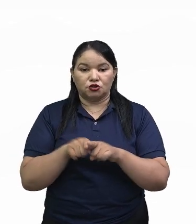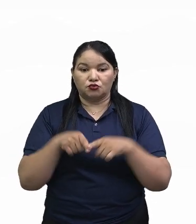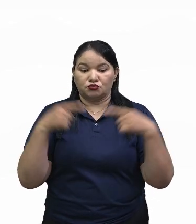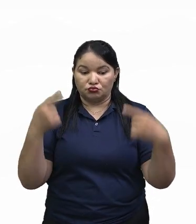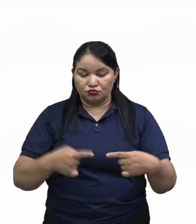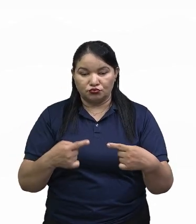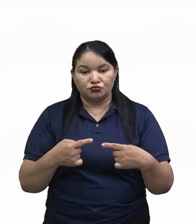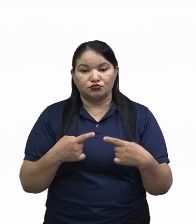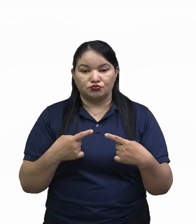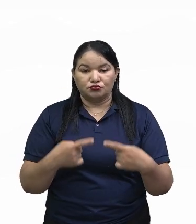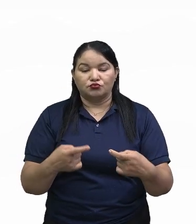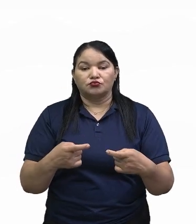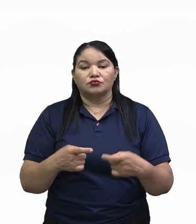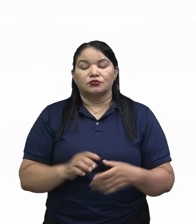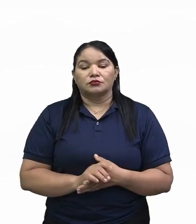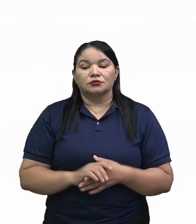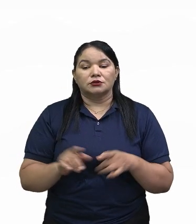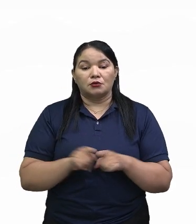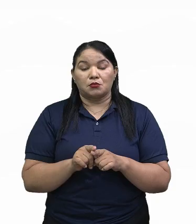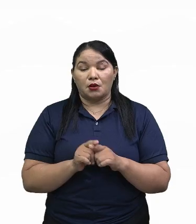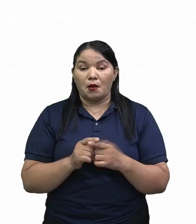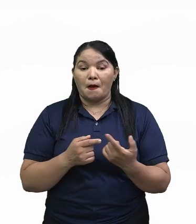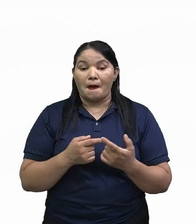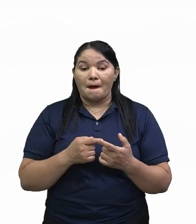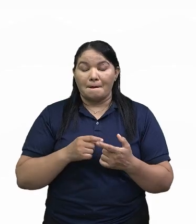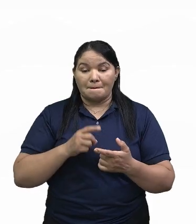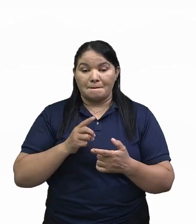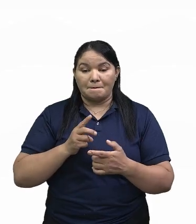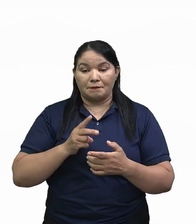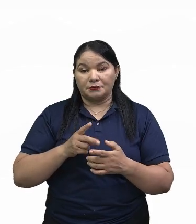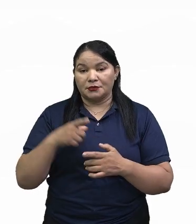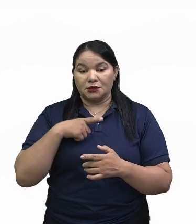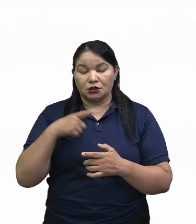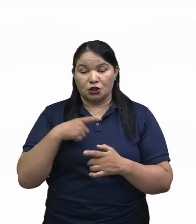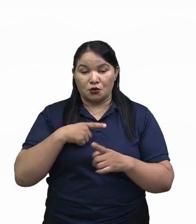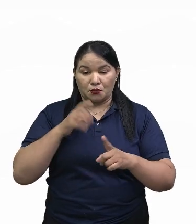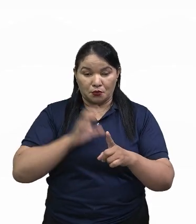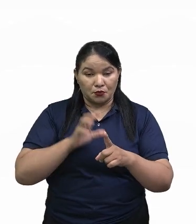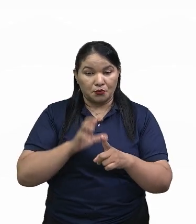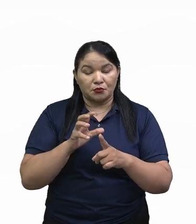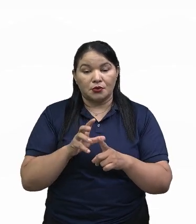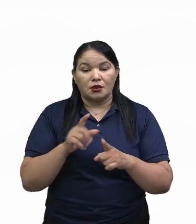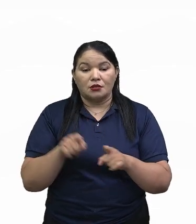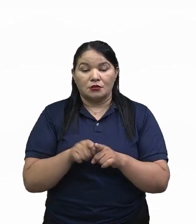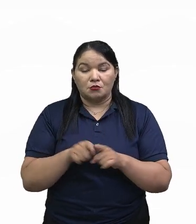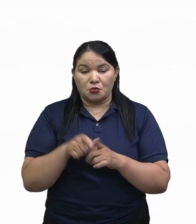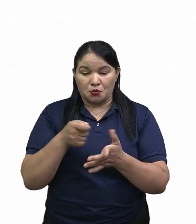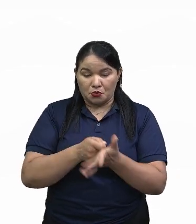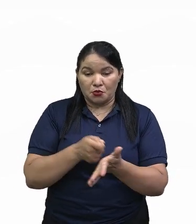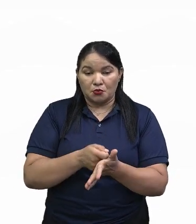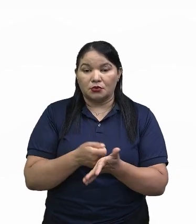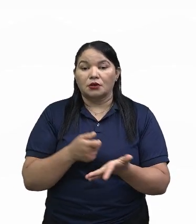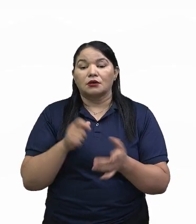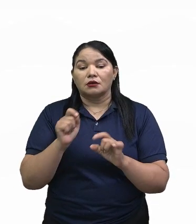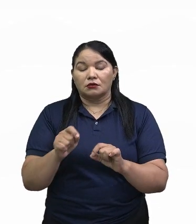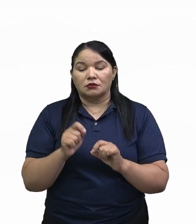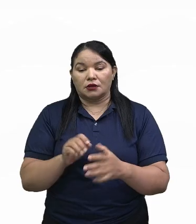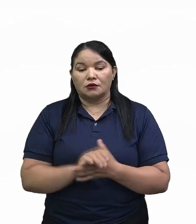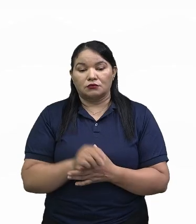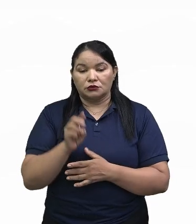Esse processo teve uma forte repressão, como a